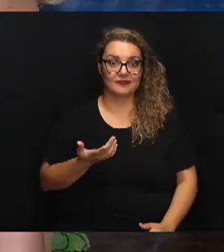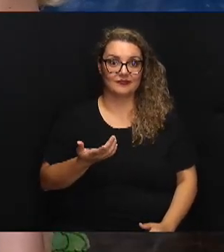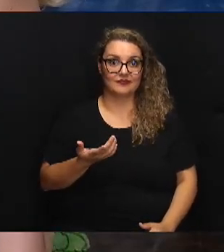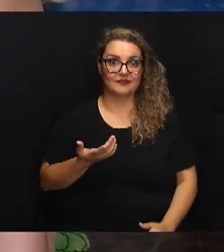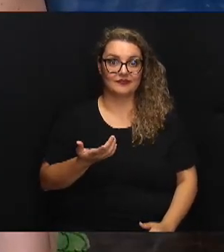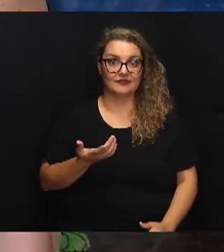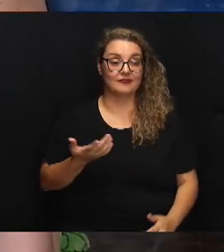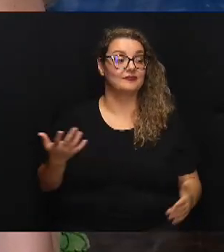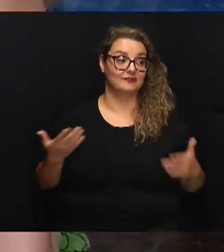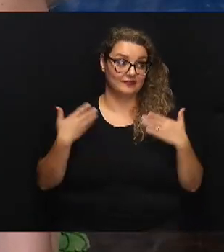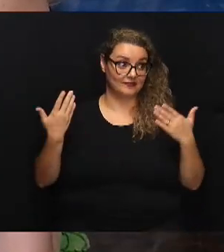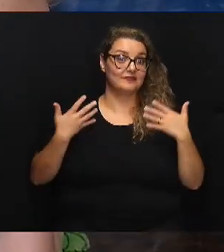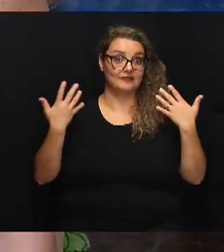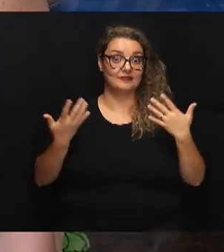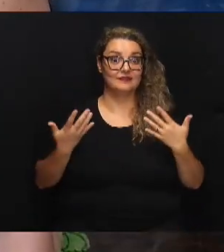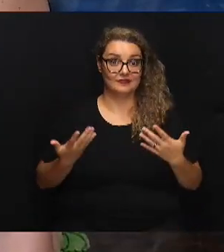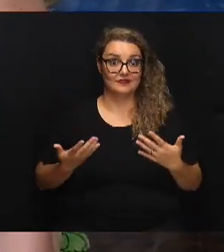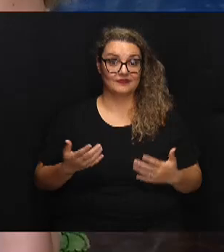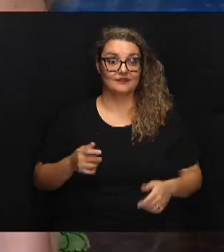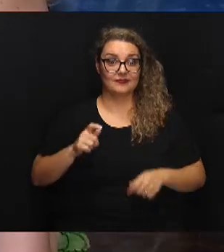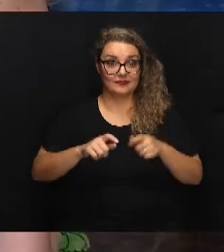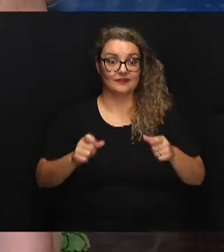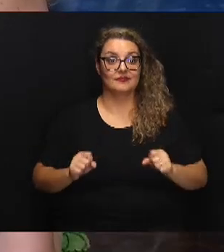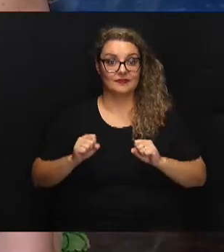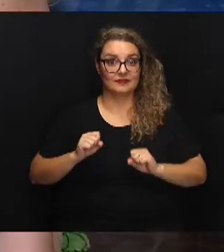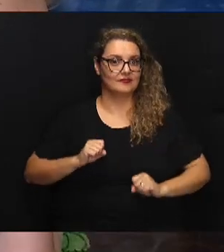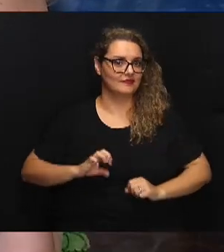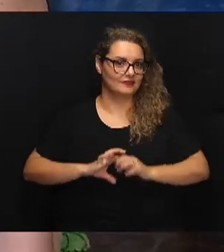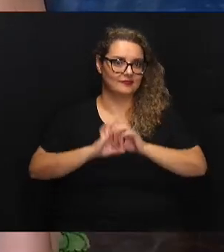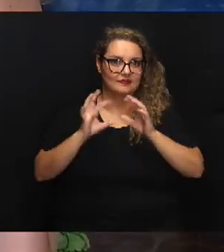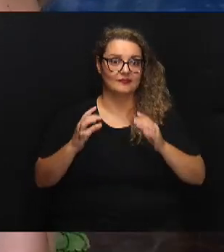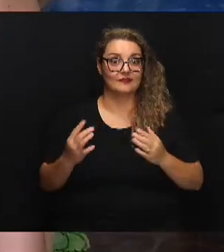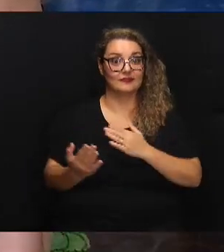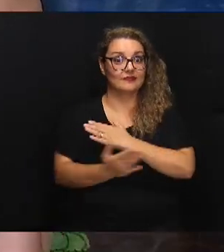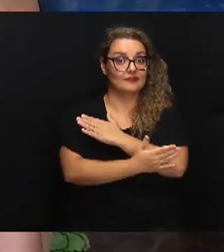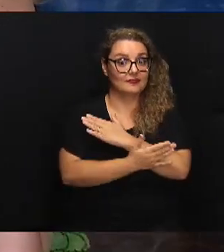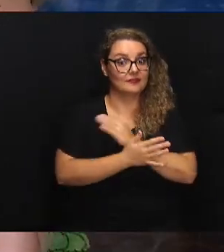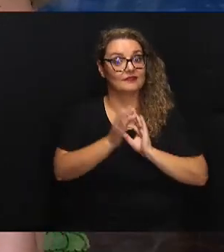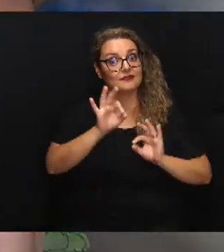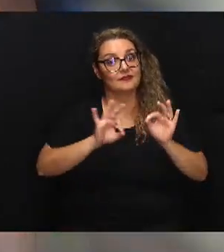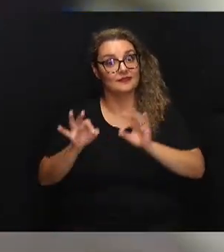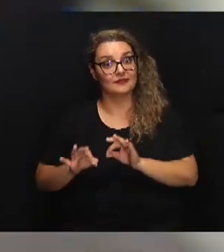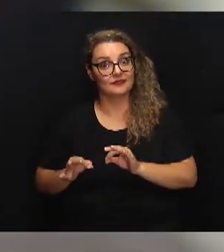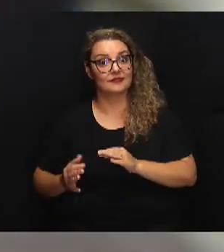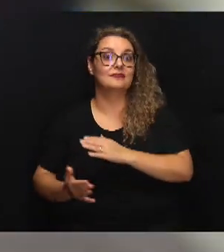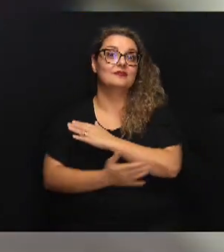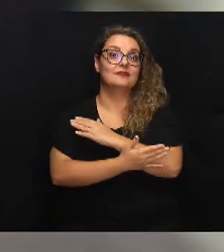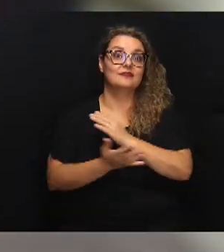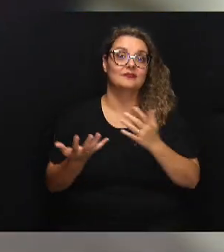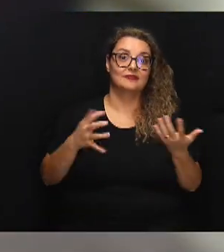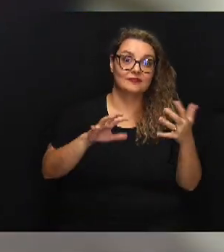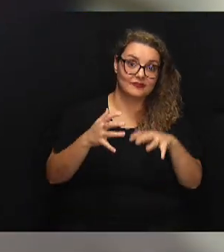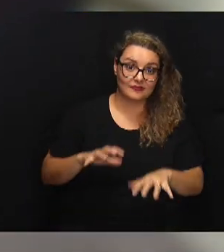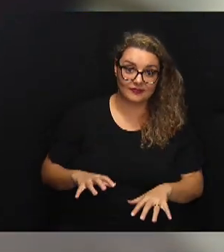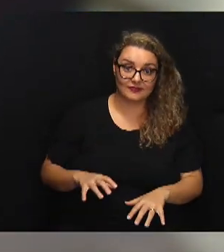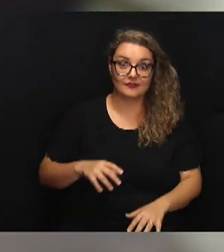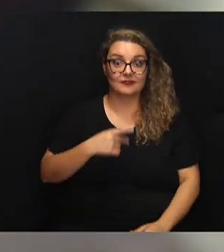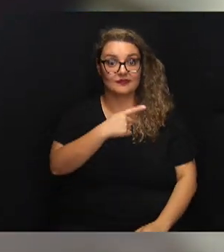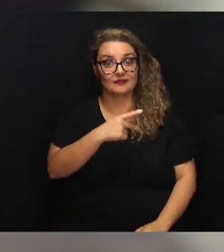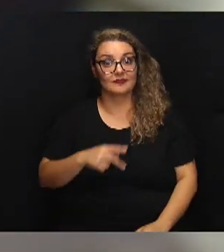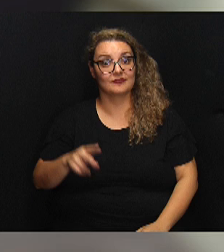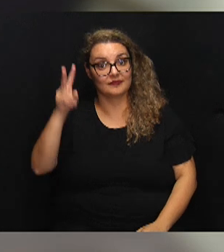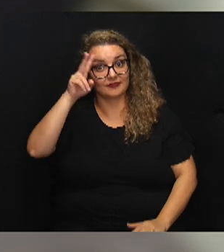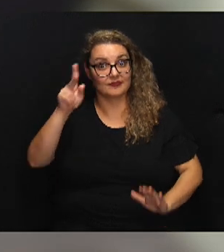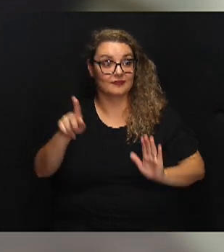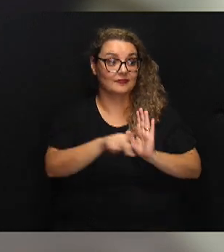algo de alegria mesmo, né? Onde elas possam ser espontâneas, elas me ajudam a montar, elas me ajudam a desmontar. Às vezes elas fazem parte da